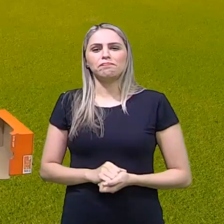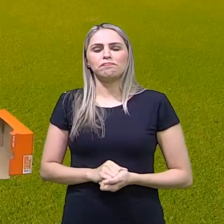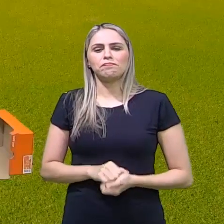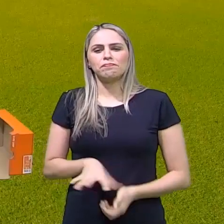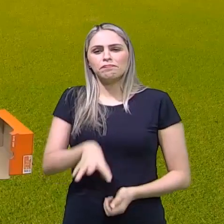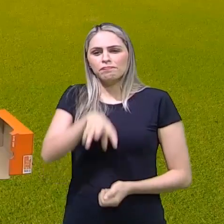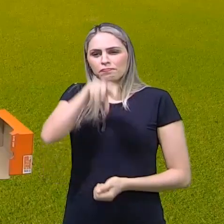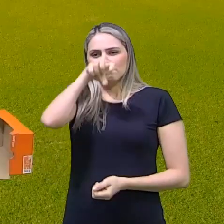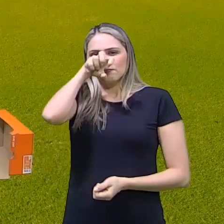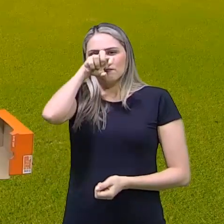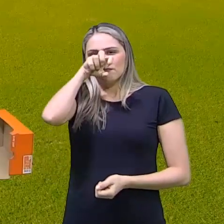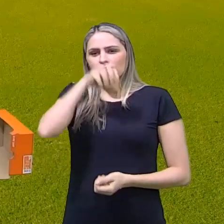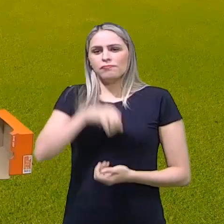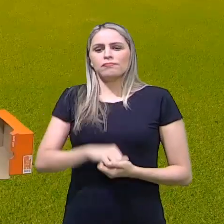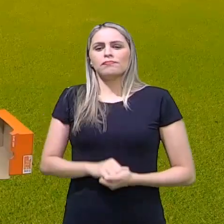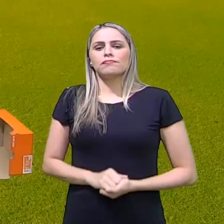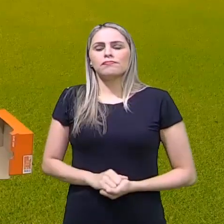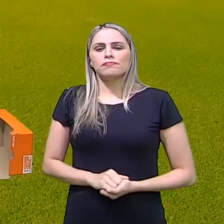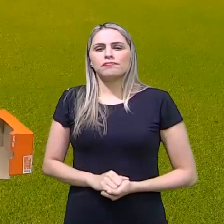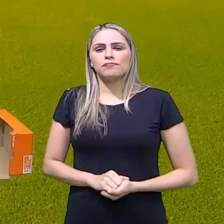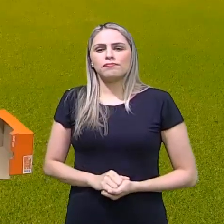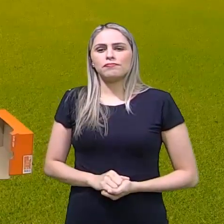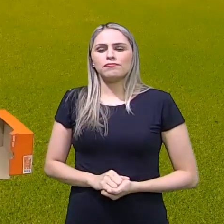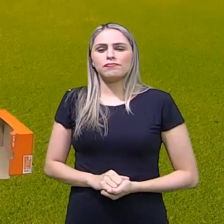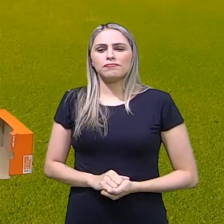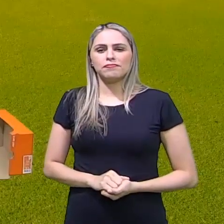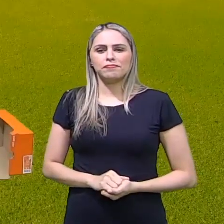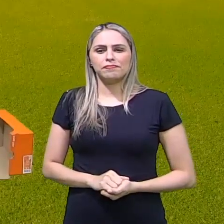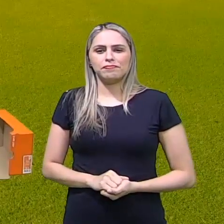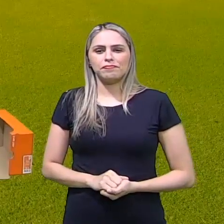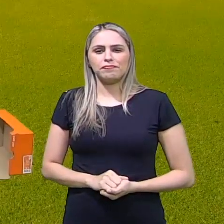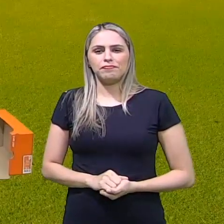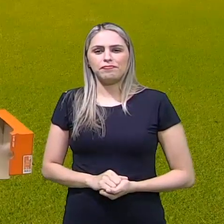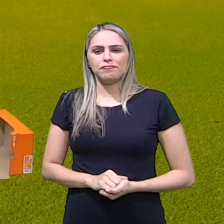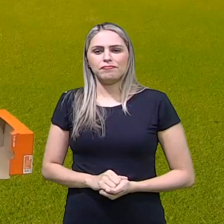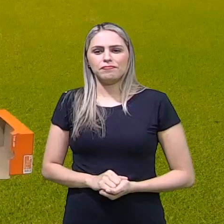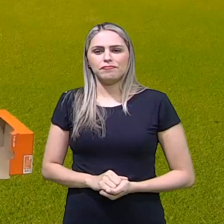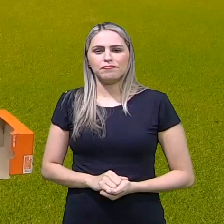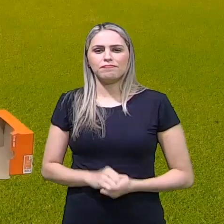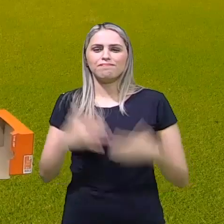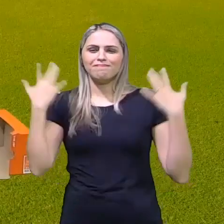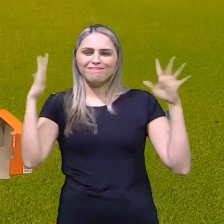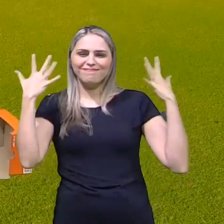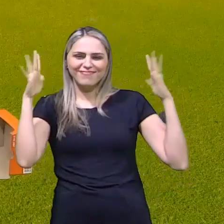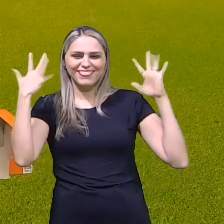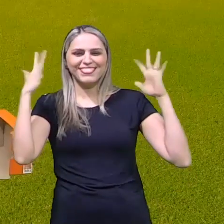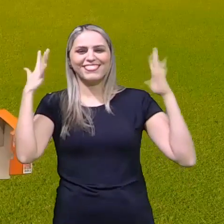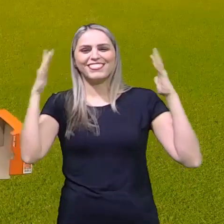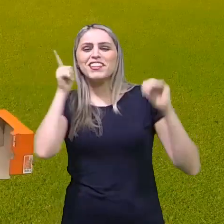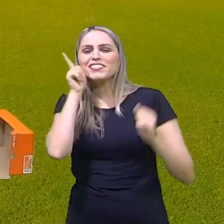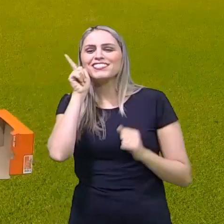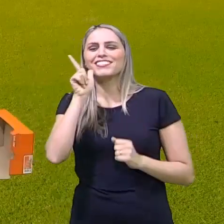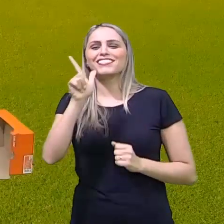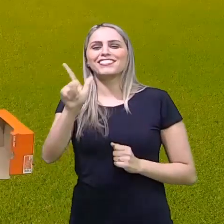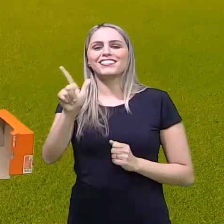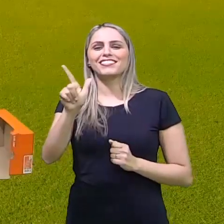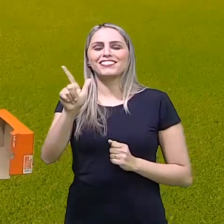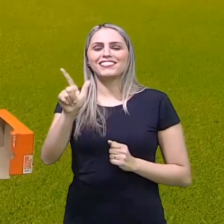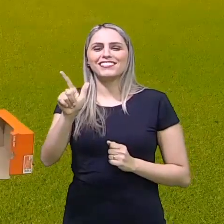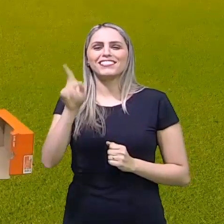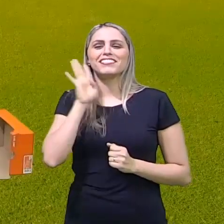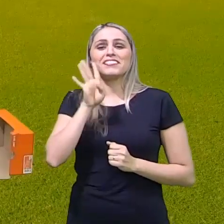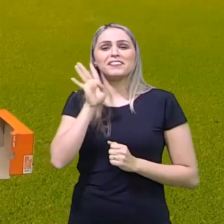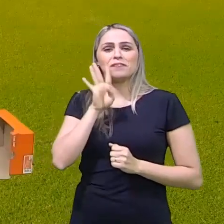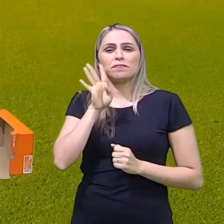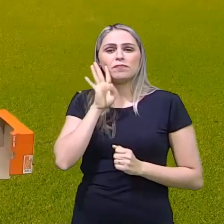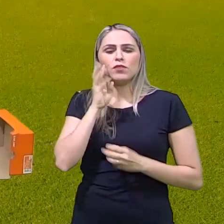Concentra, concentra. Um, dois, três e já! Aê! Consegui, professor! Sabe o que a gente